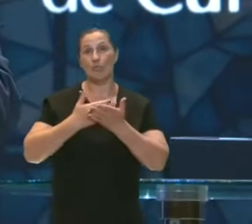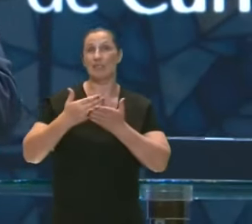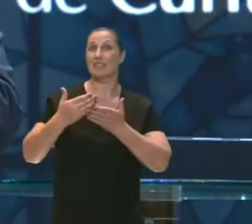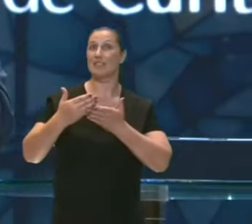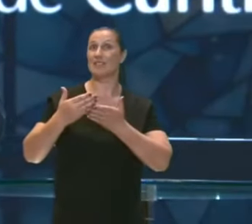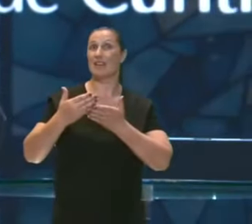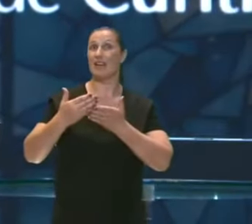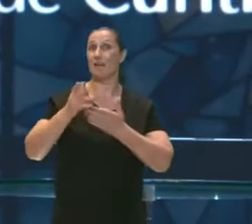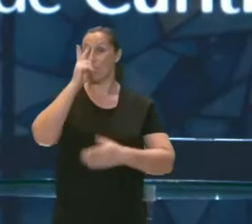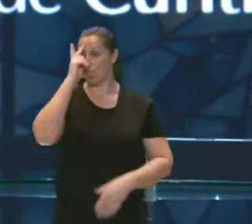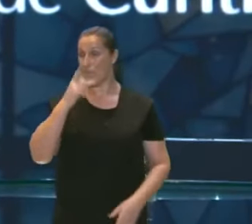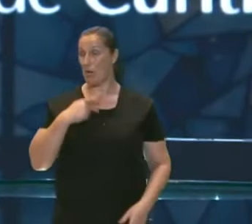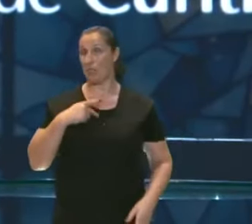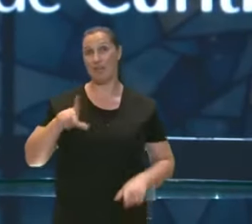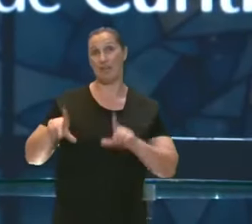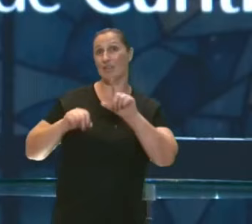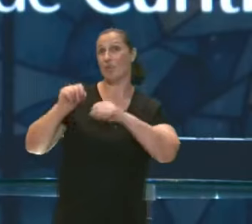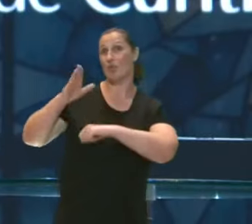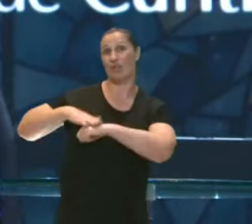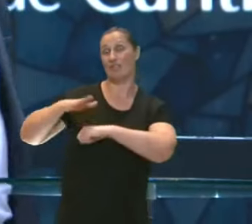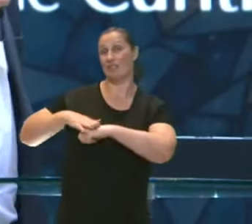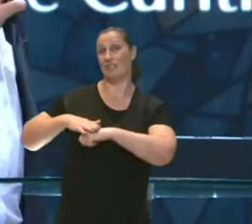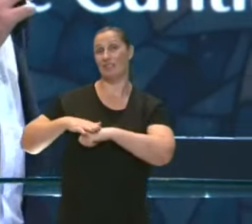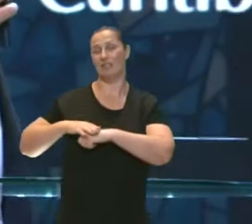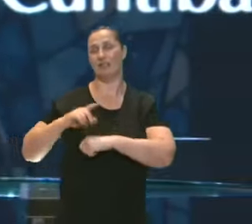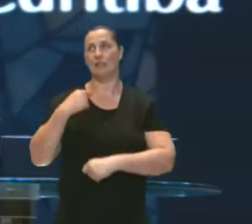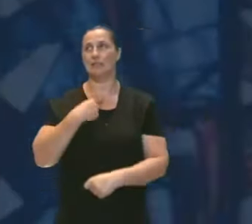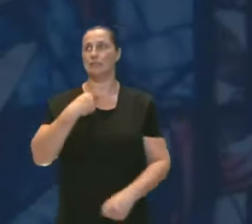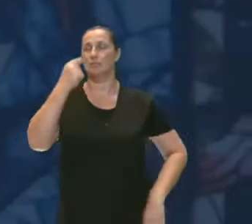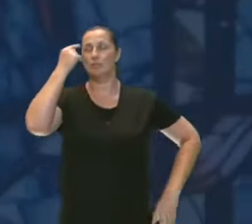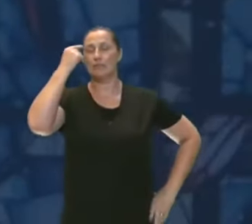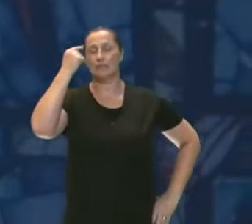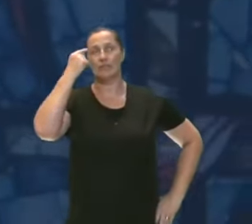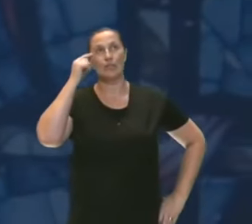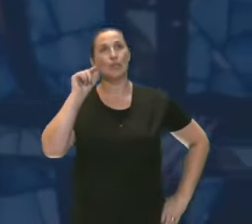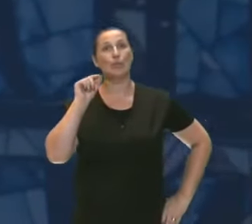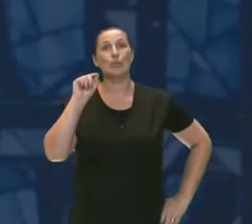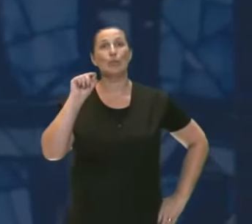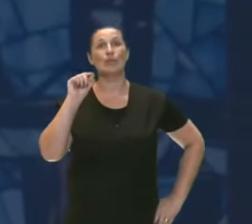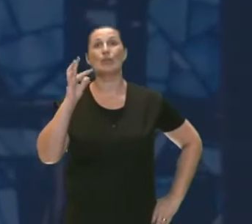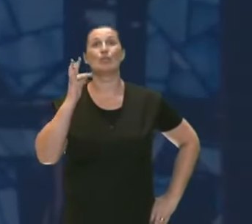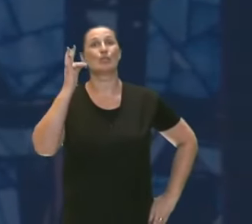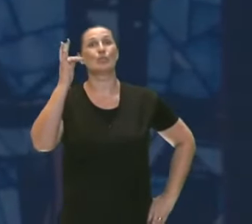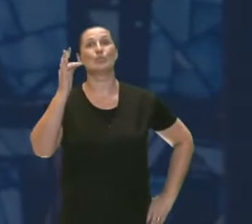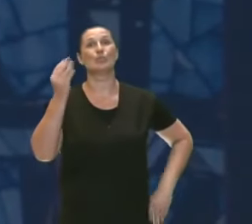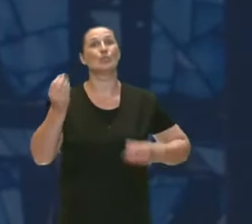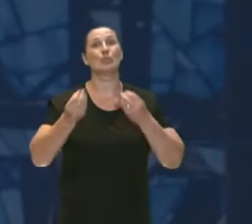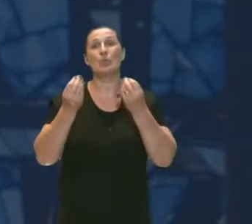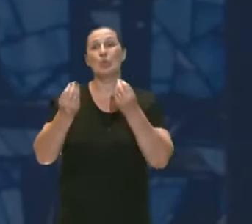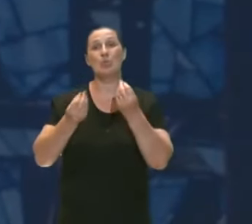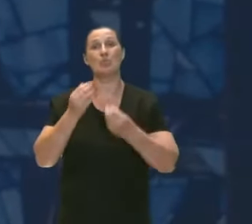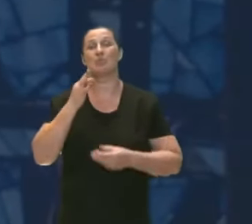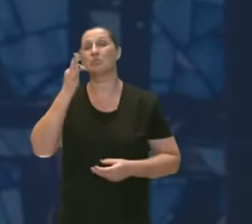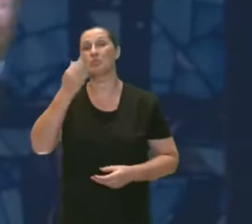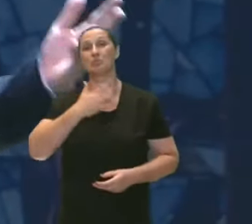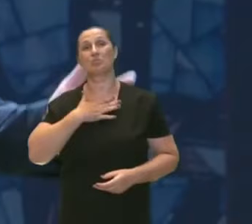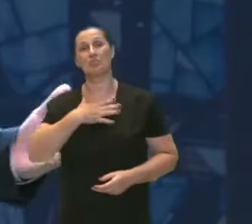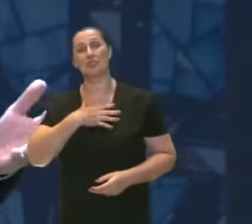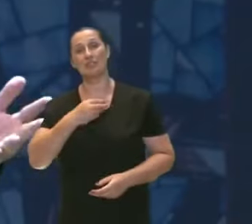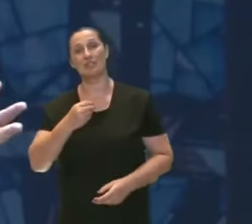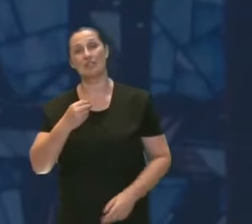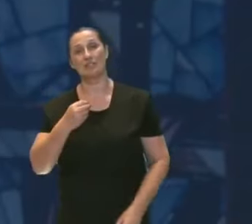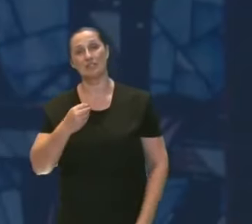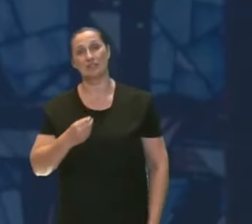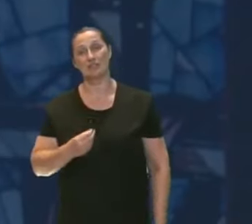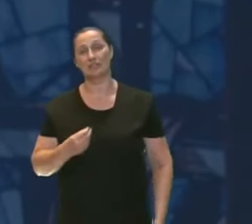próprias decisões. E a gente fica ali pensando, o que será que vai acontecer? Como será que tudo vai